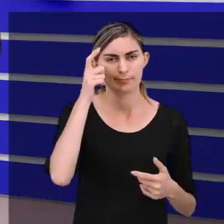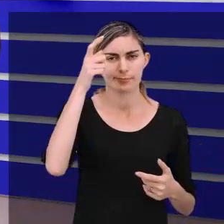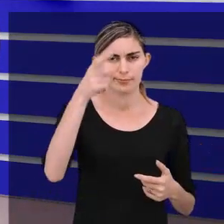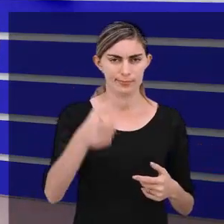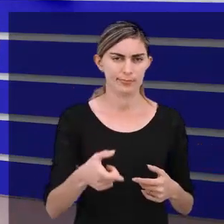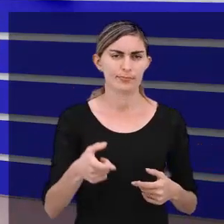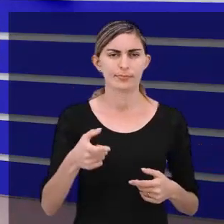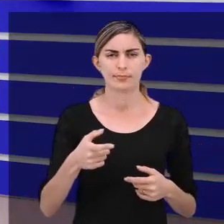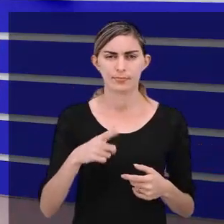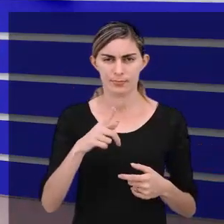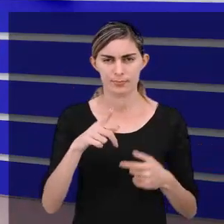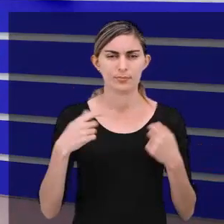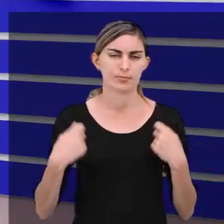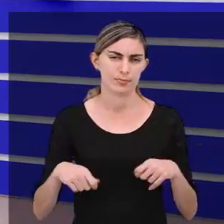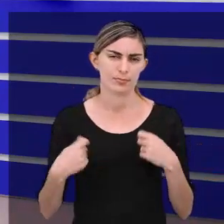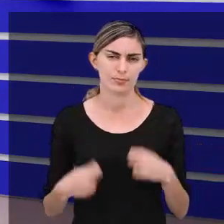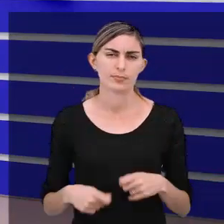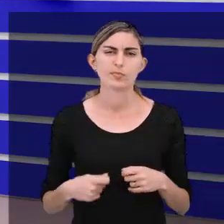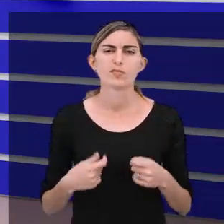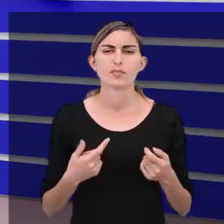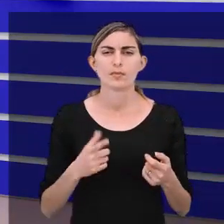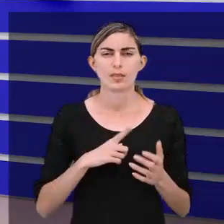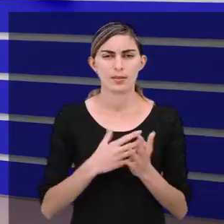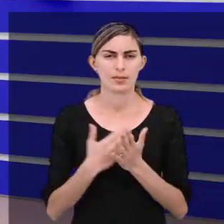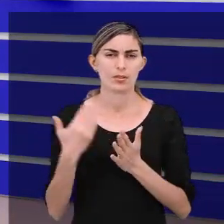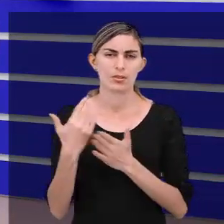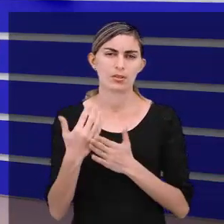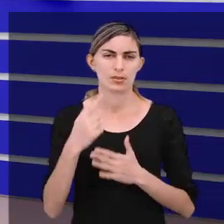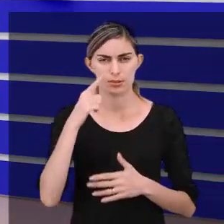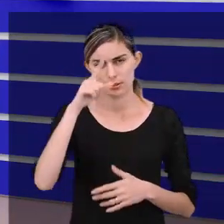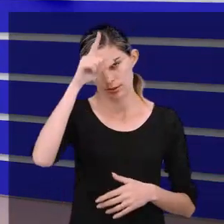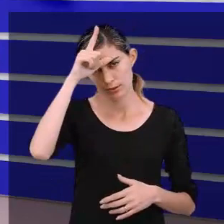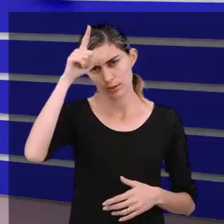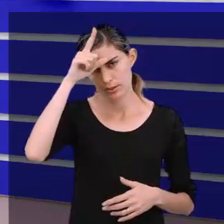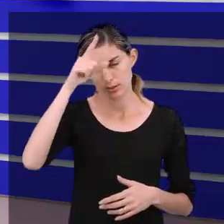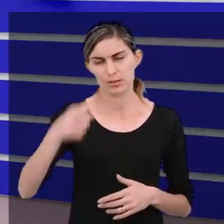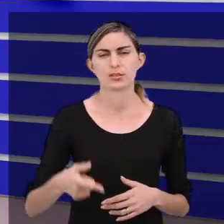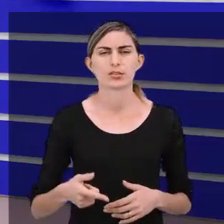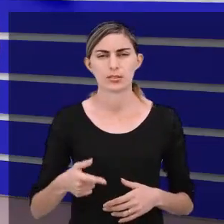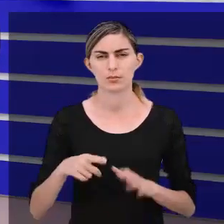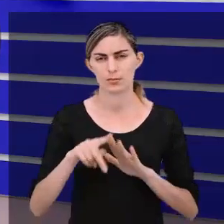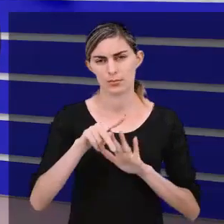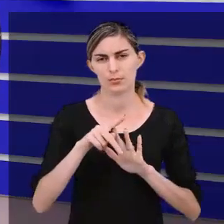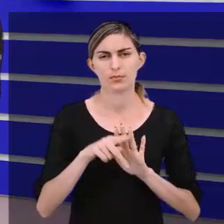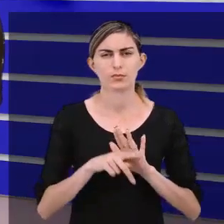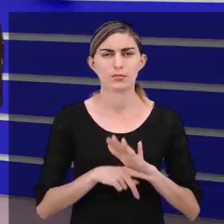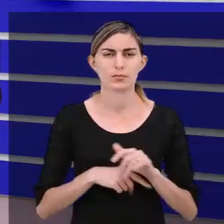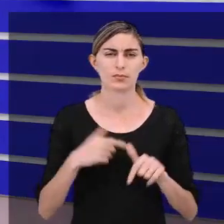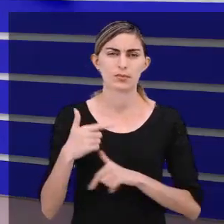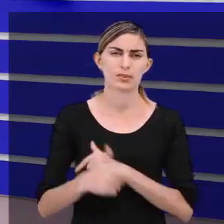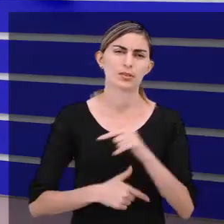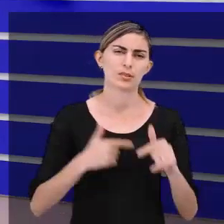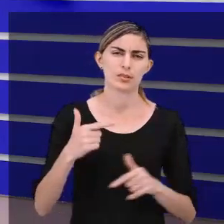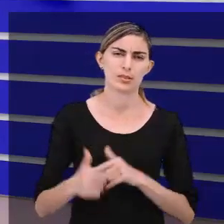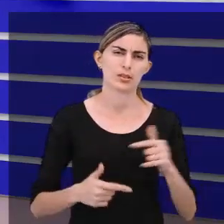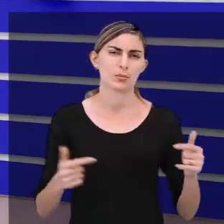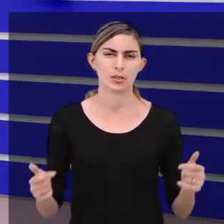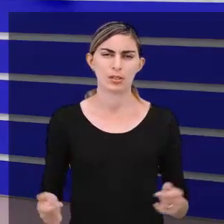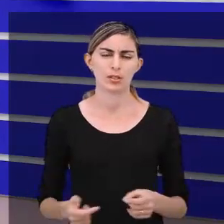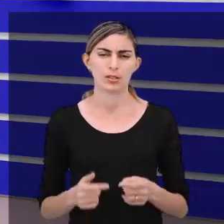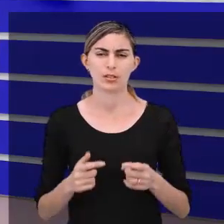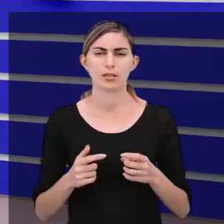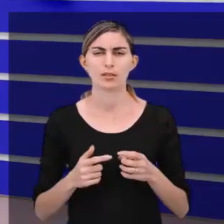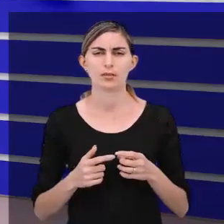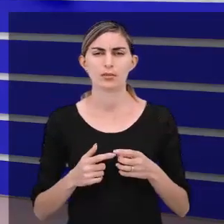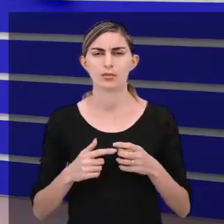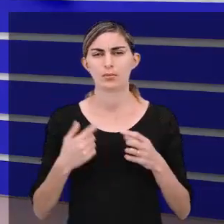interessante, ele precisa, além de ter liderança para tocar esses projetos, ele precisa trabalhar com outros